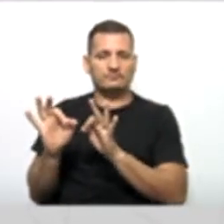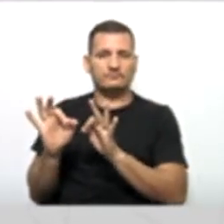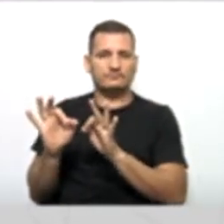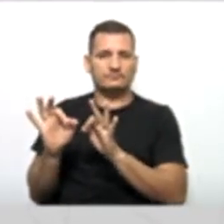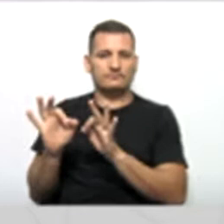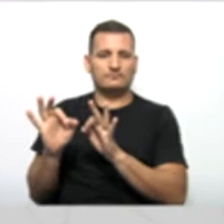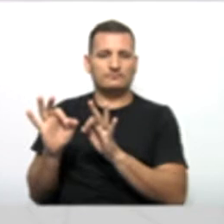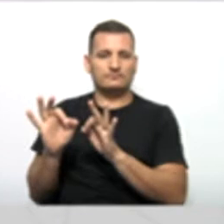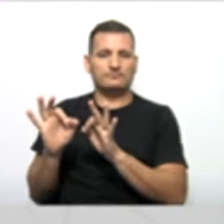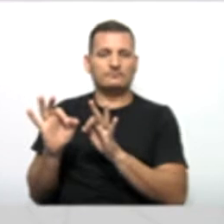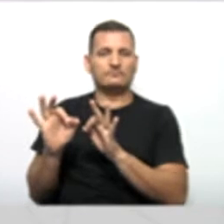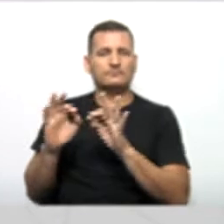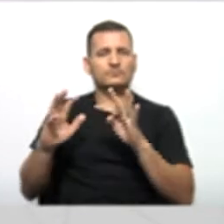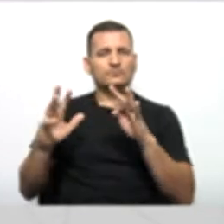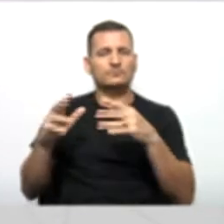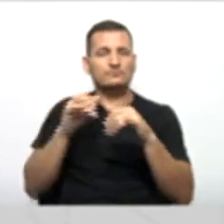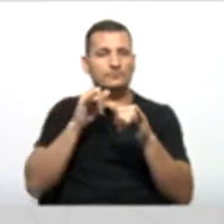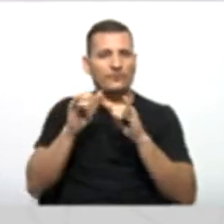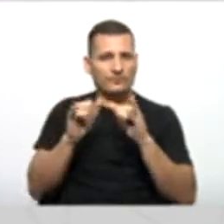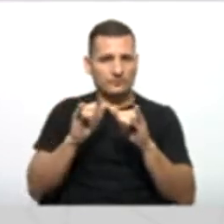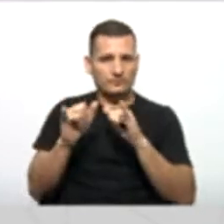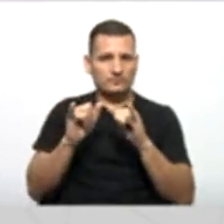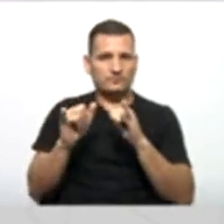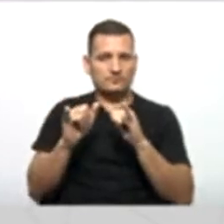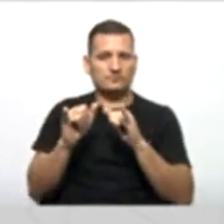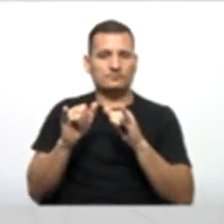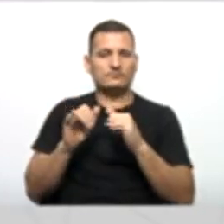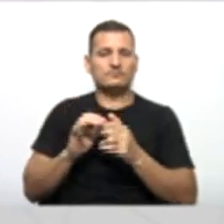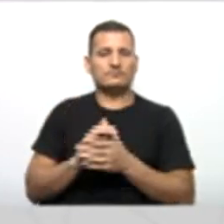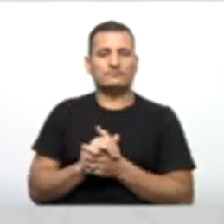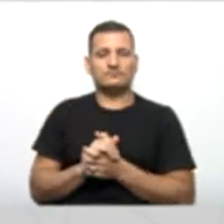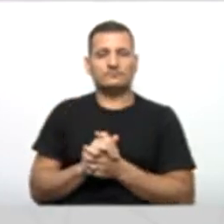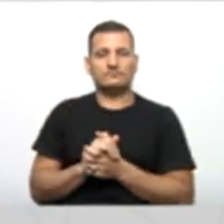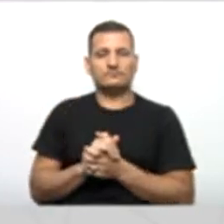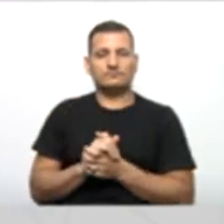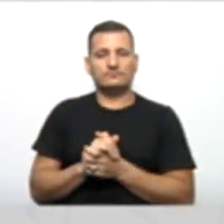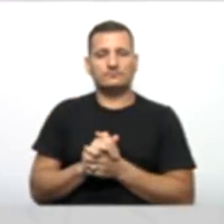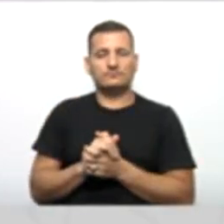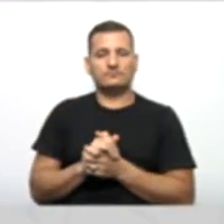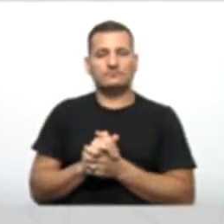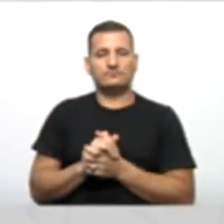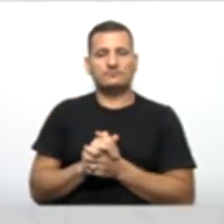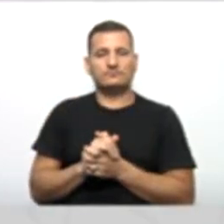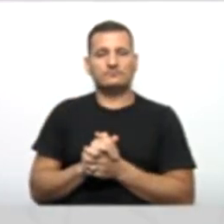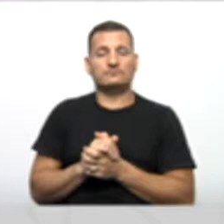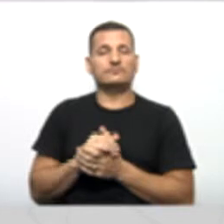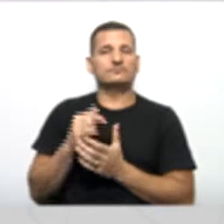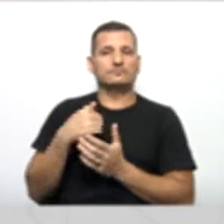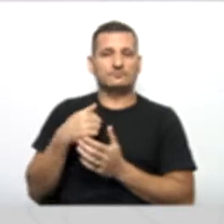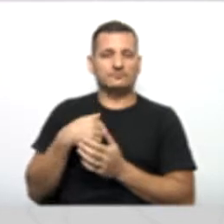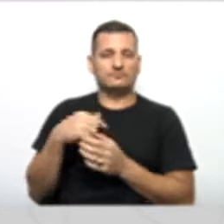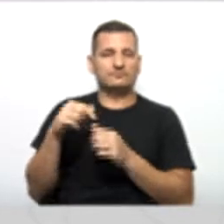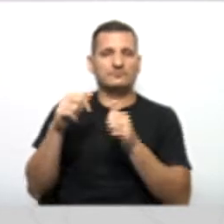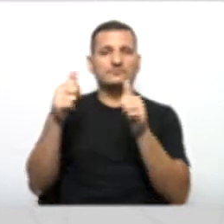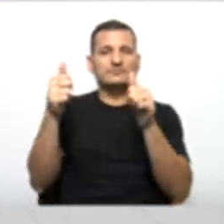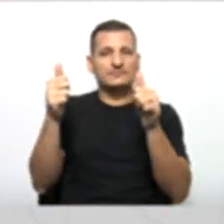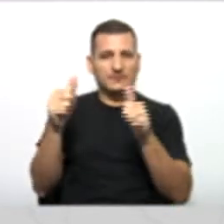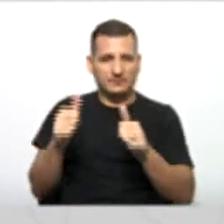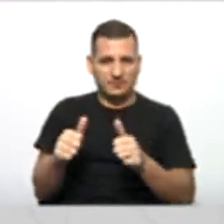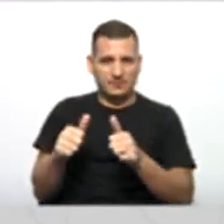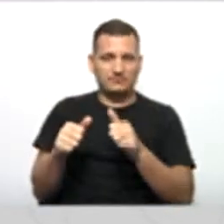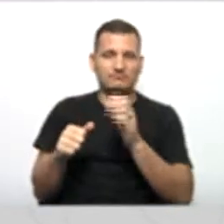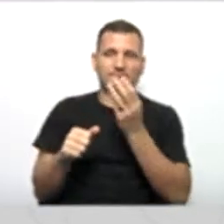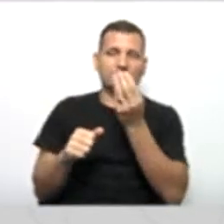esses dados não é que foram sendo criados e aí eu até peguei esse desenho com os discos a